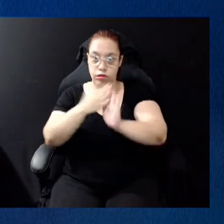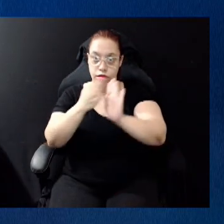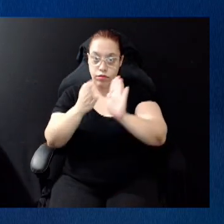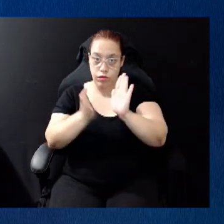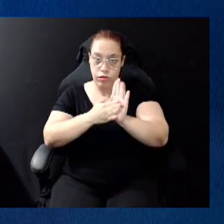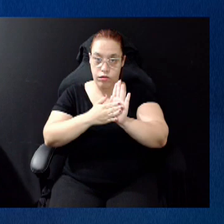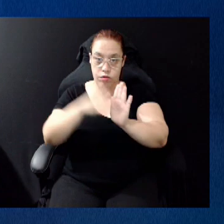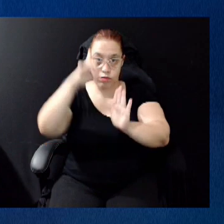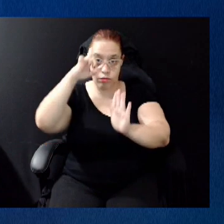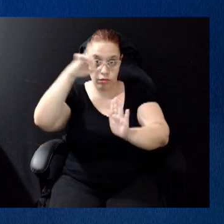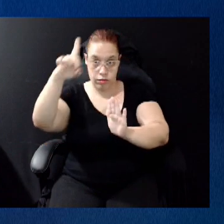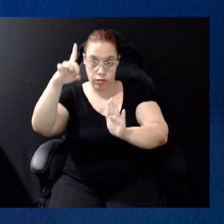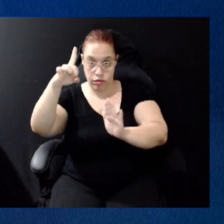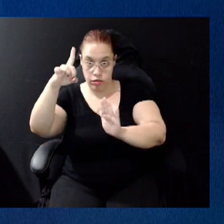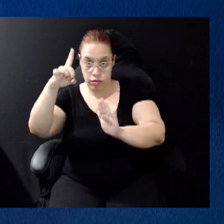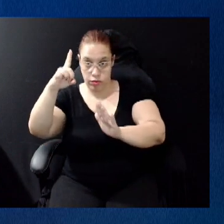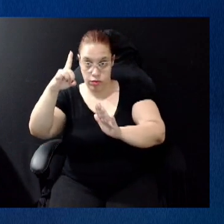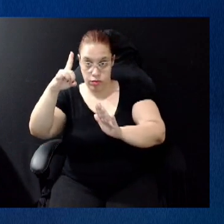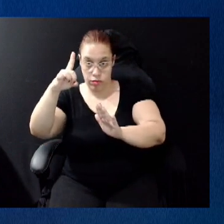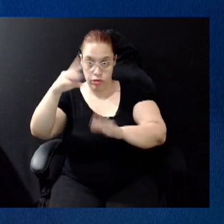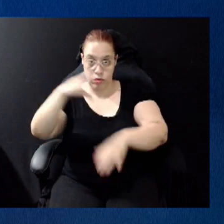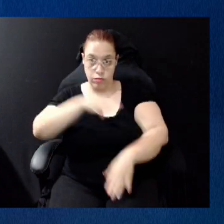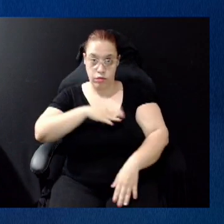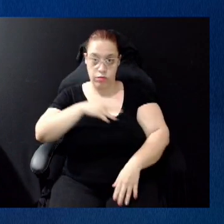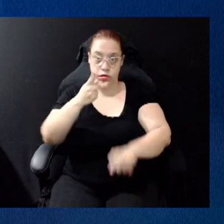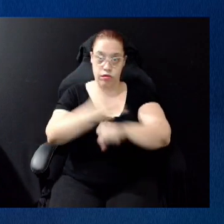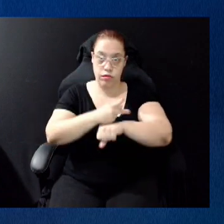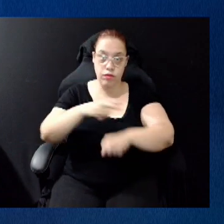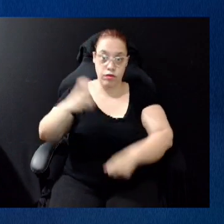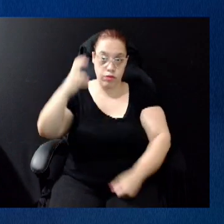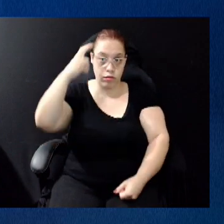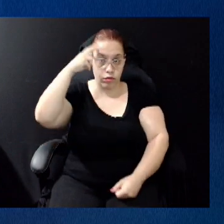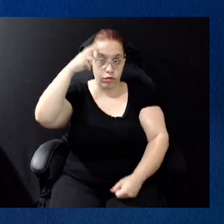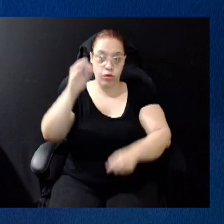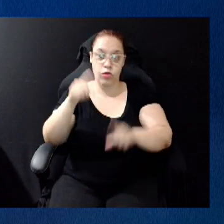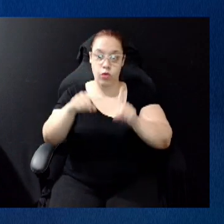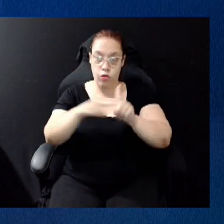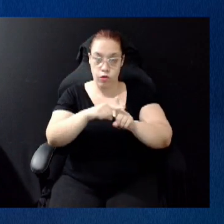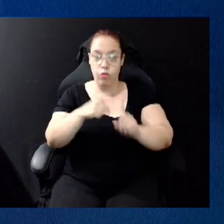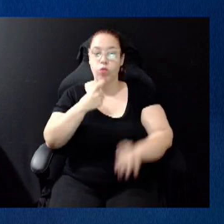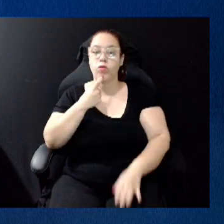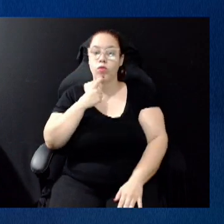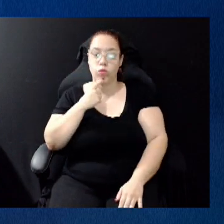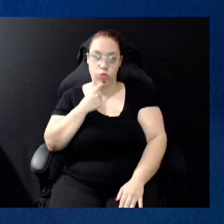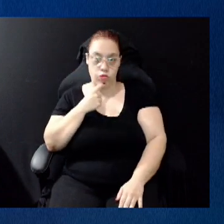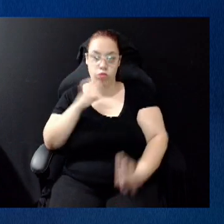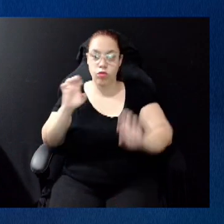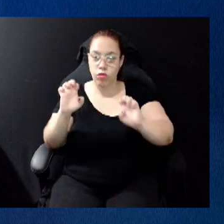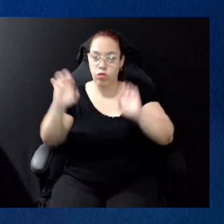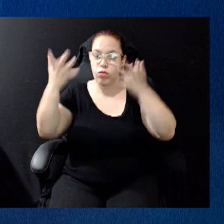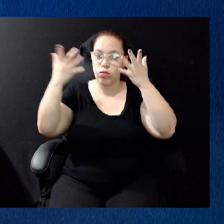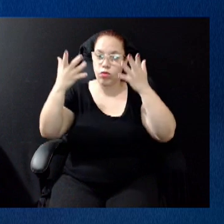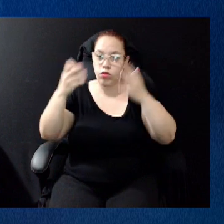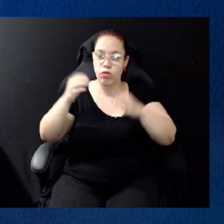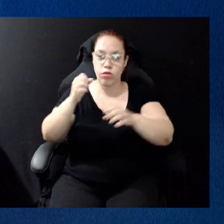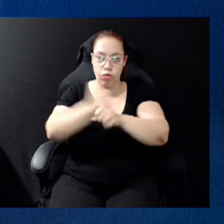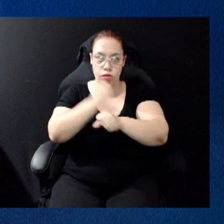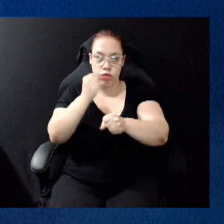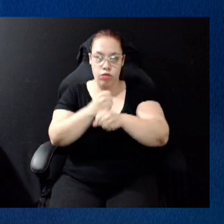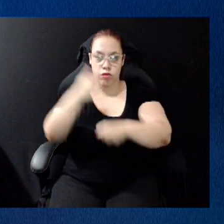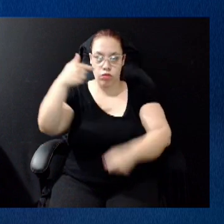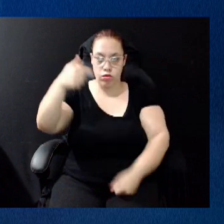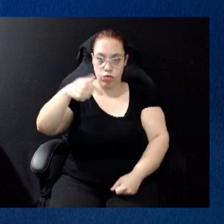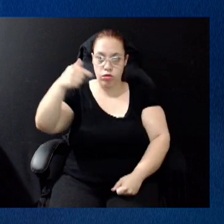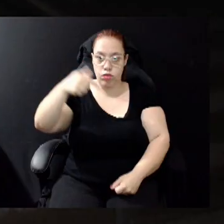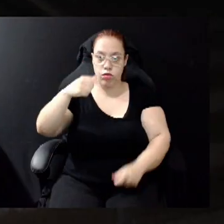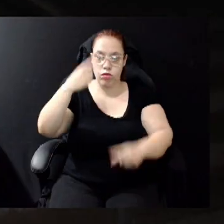o Dia Municipal do Patrimônio Cultural Funerário de Campinas a ser comemorado anualmente no dia 7